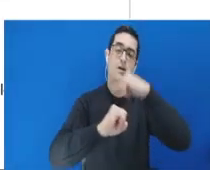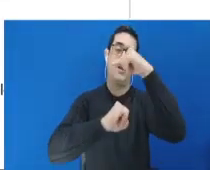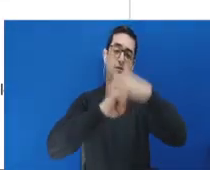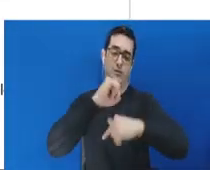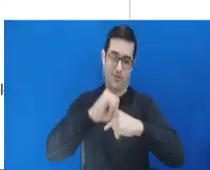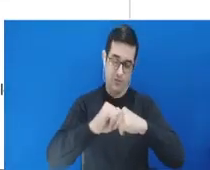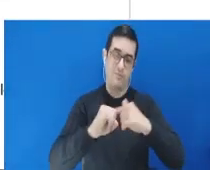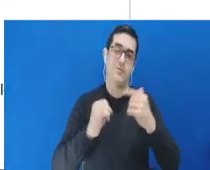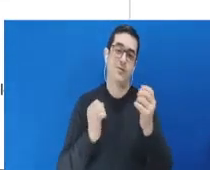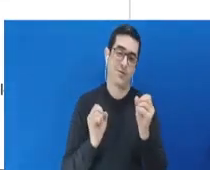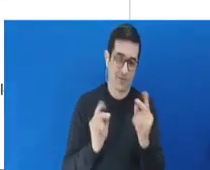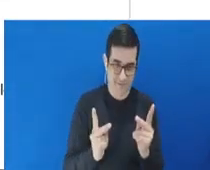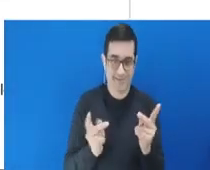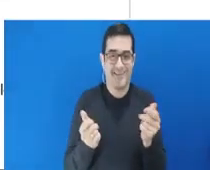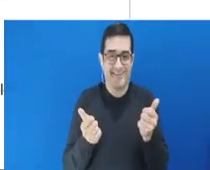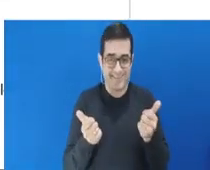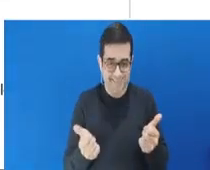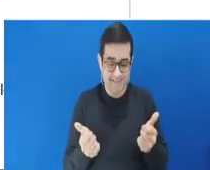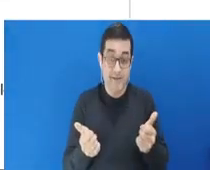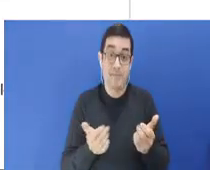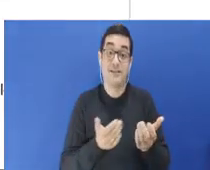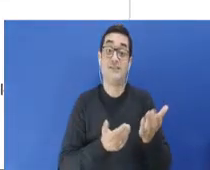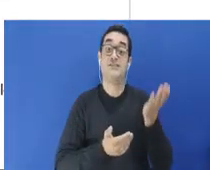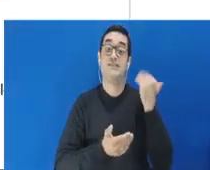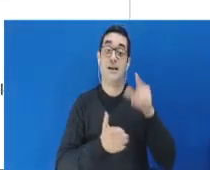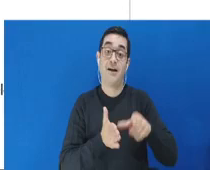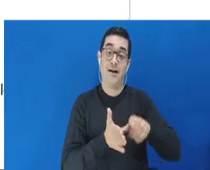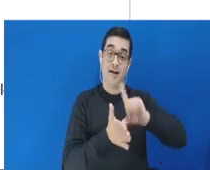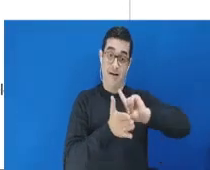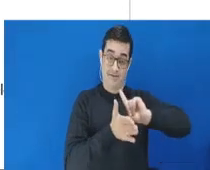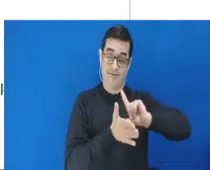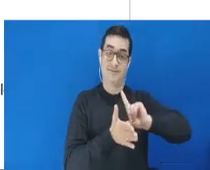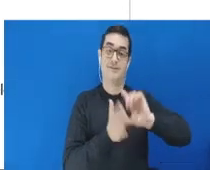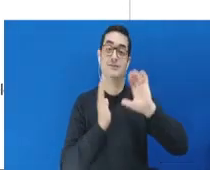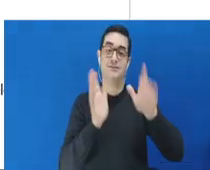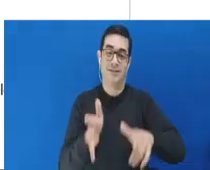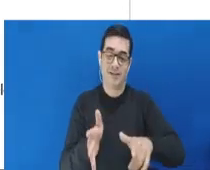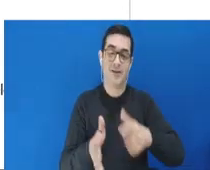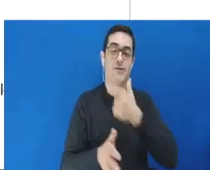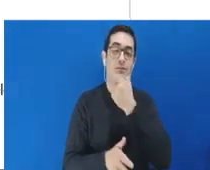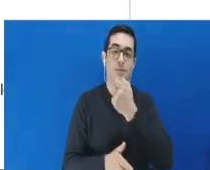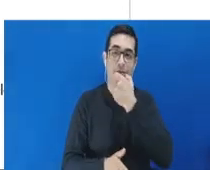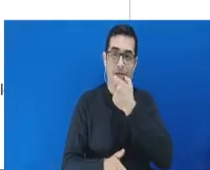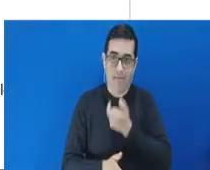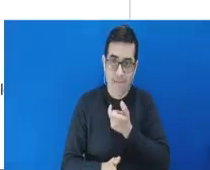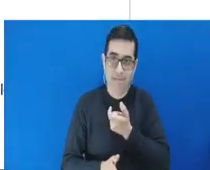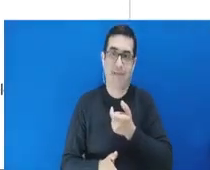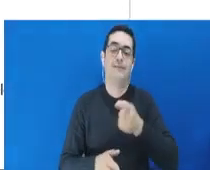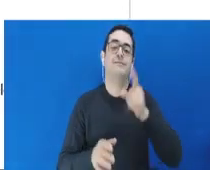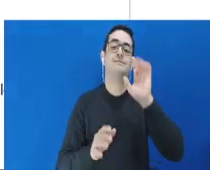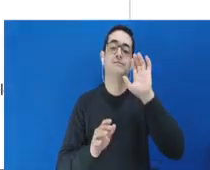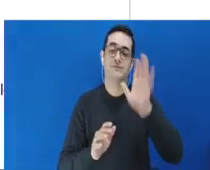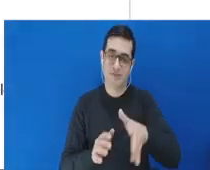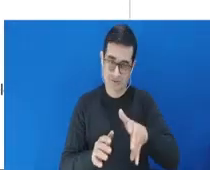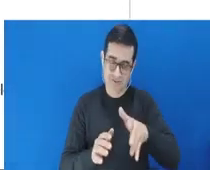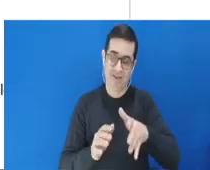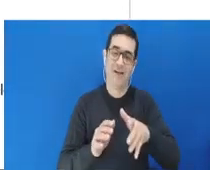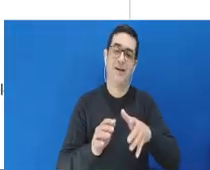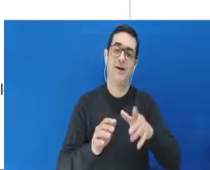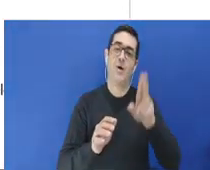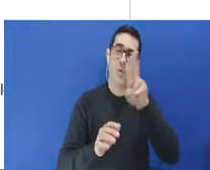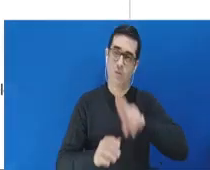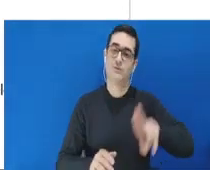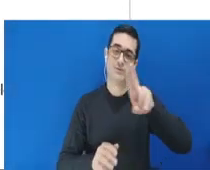até então já havia sido utilizada por Einstein. O que acontece? Então nós temos esse modelo aqui